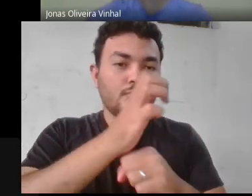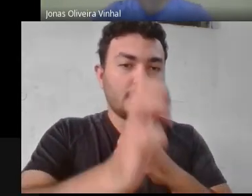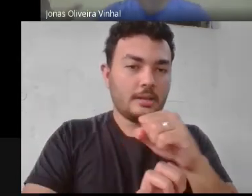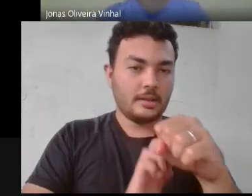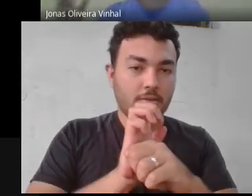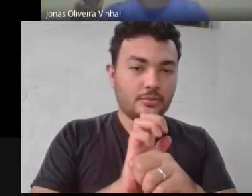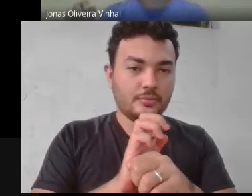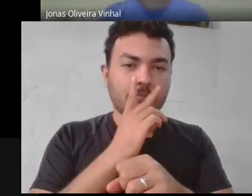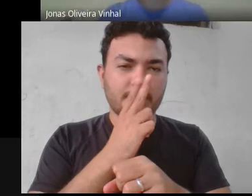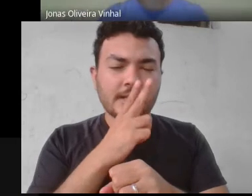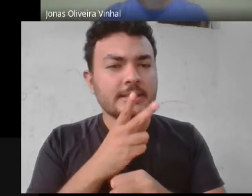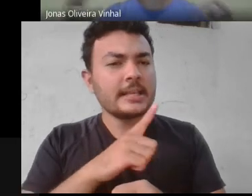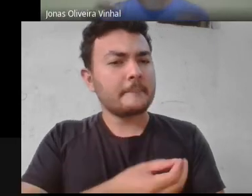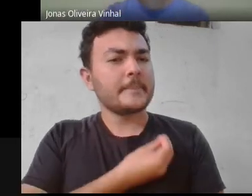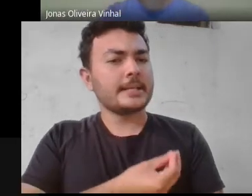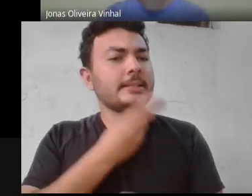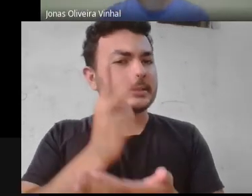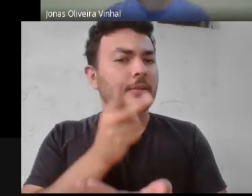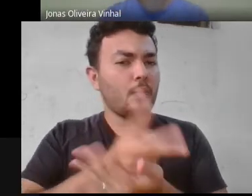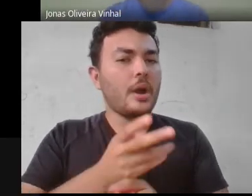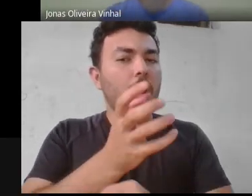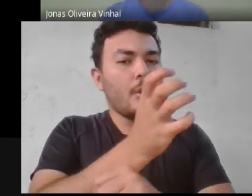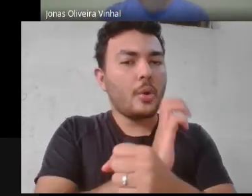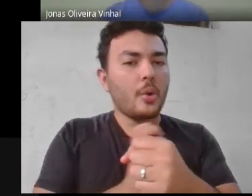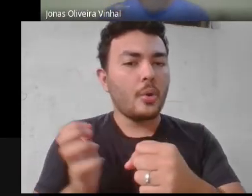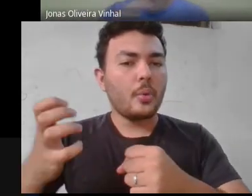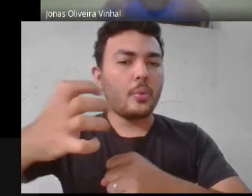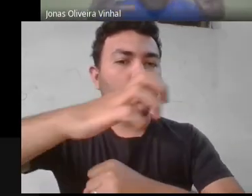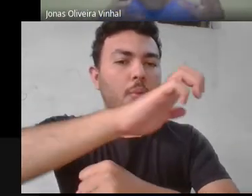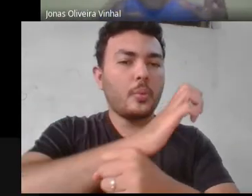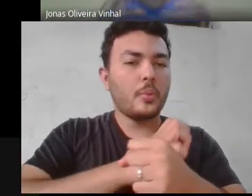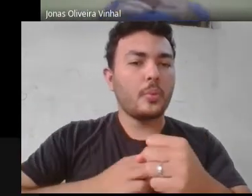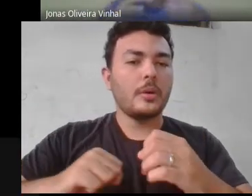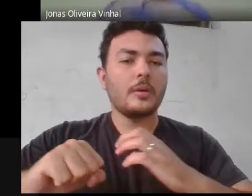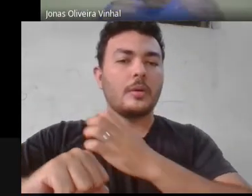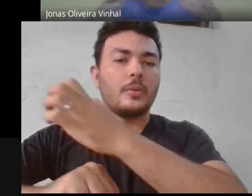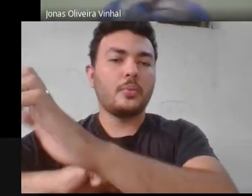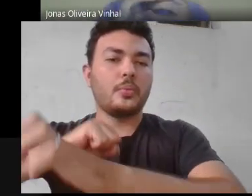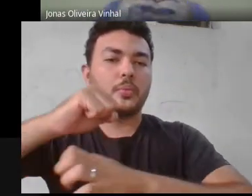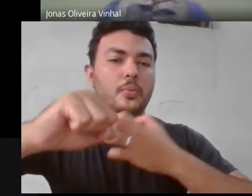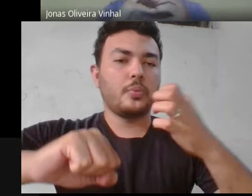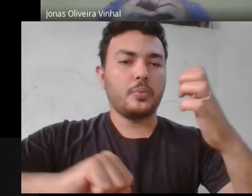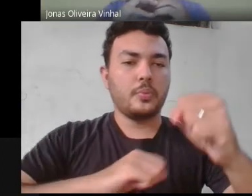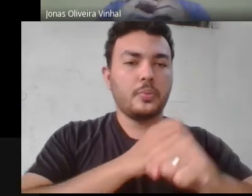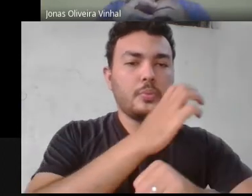que eles coexistem nessa região onde a sobreposição, né, a mistura